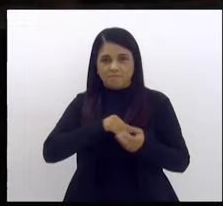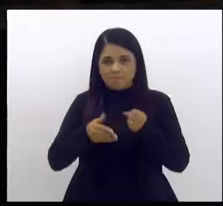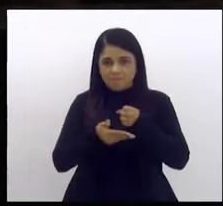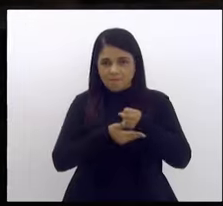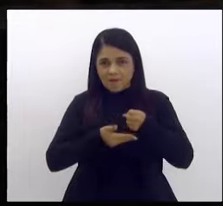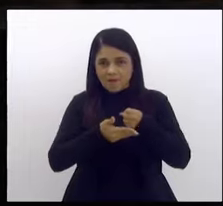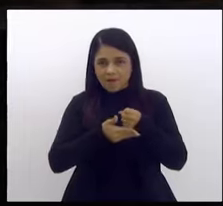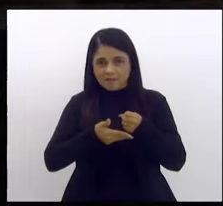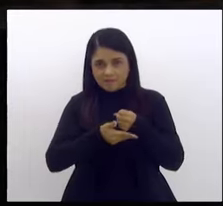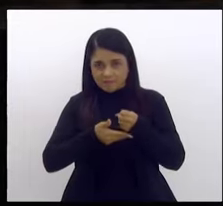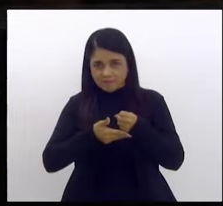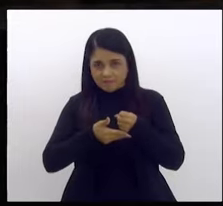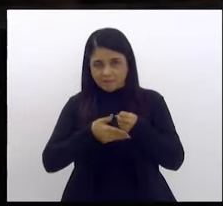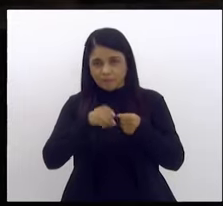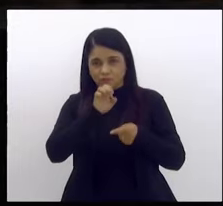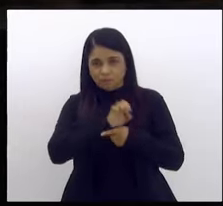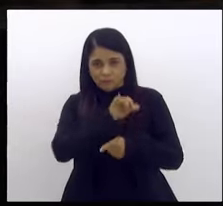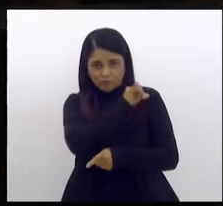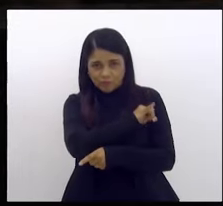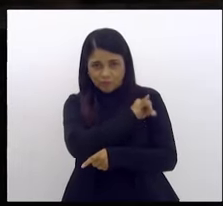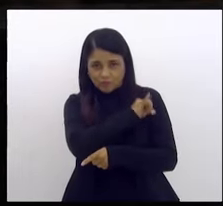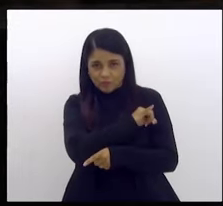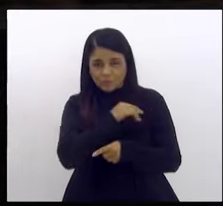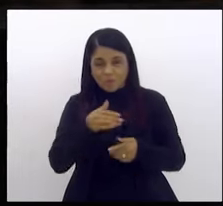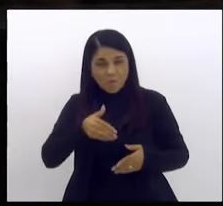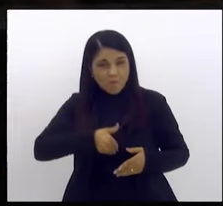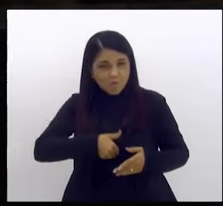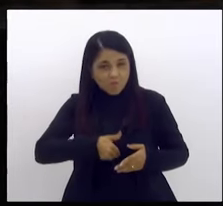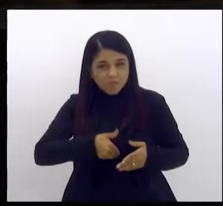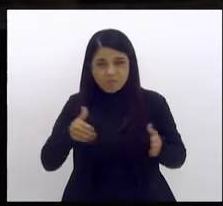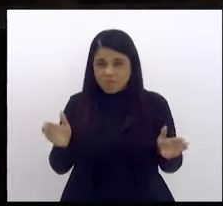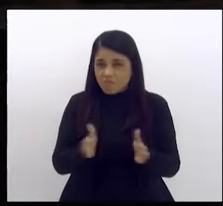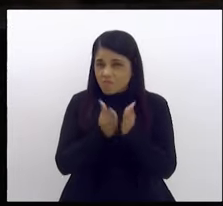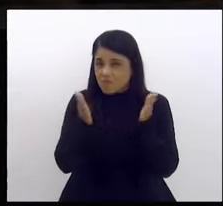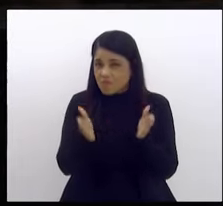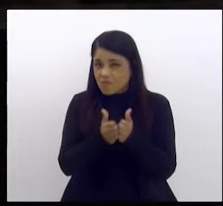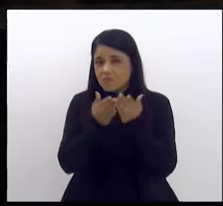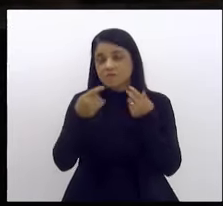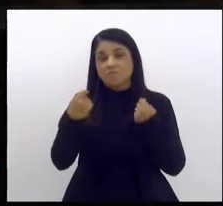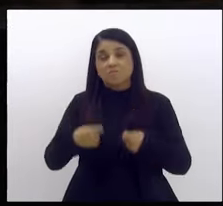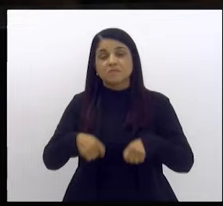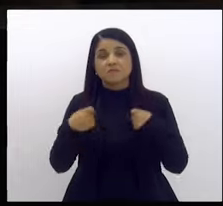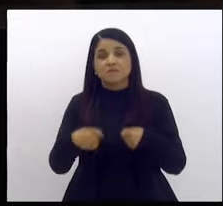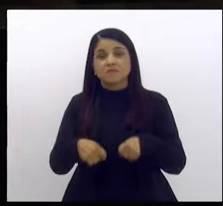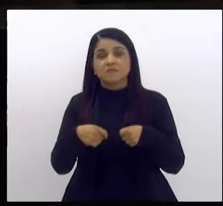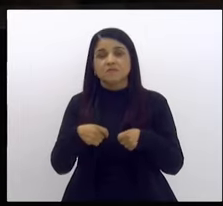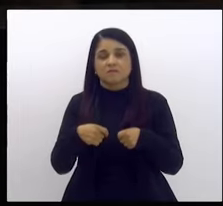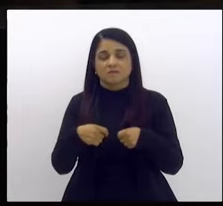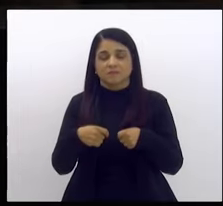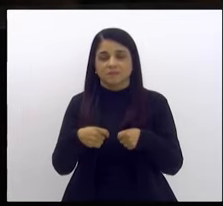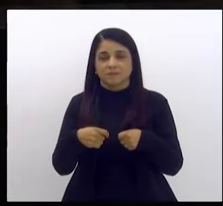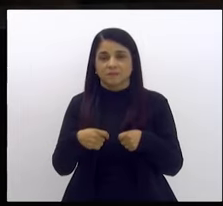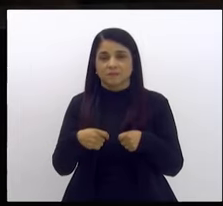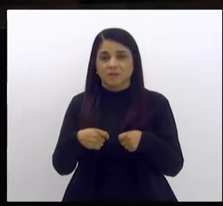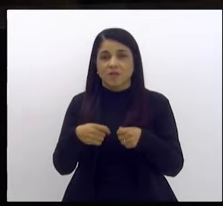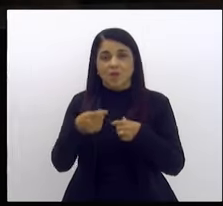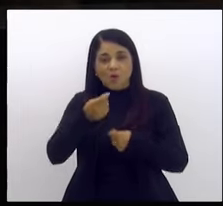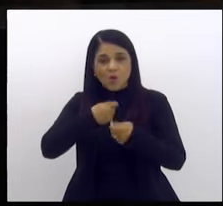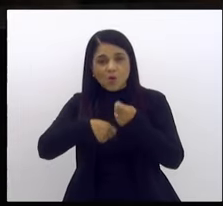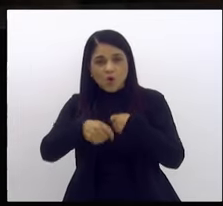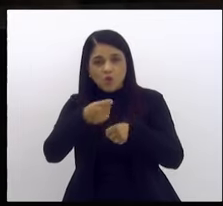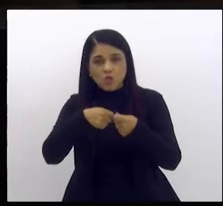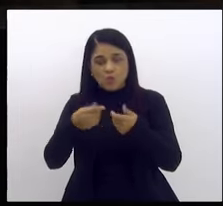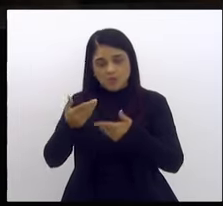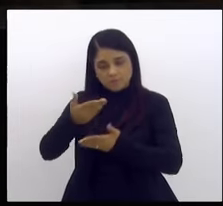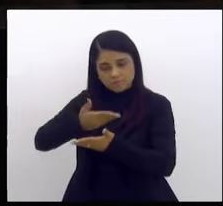A gente sabe que, para sair da miséria, para sair da pobreza, precisamos que a economia